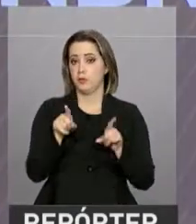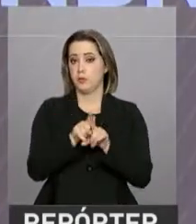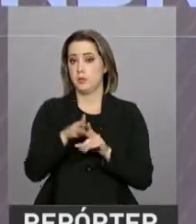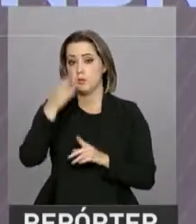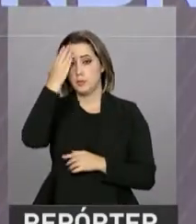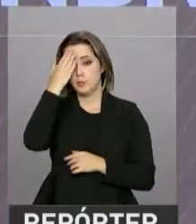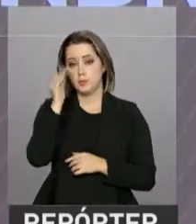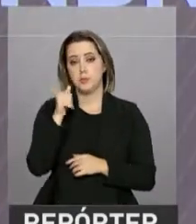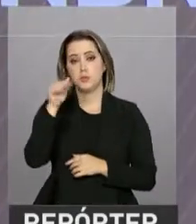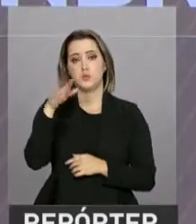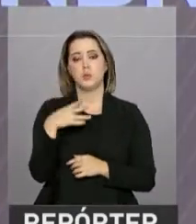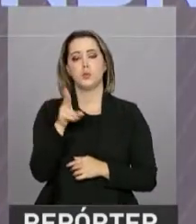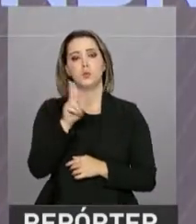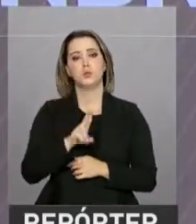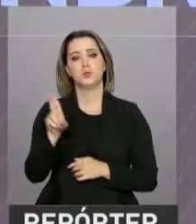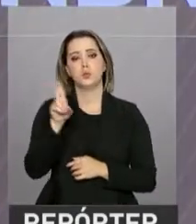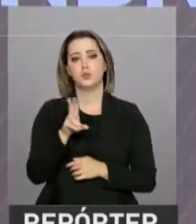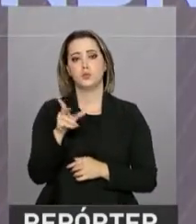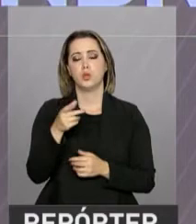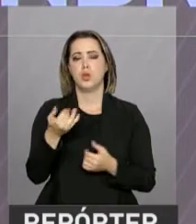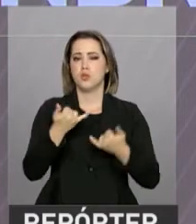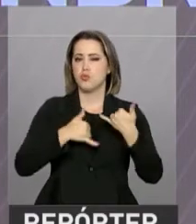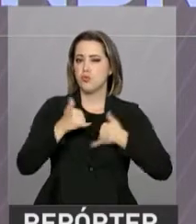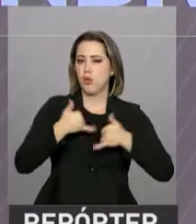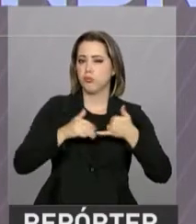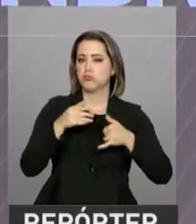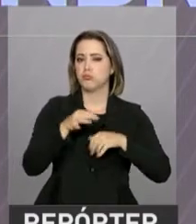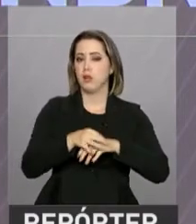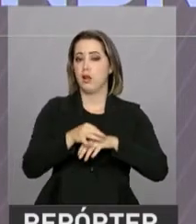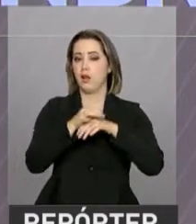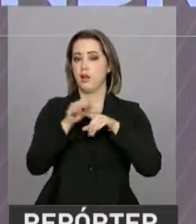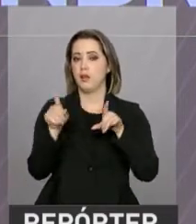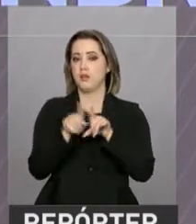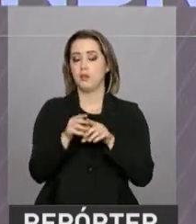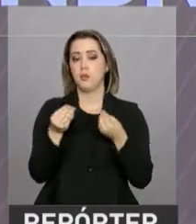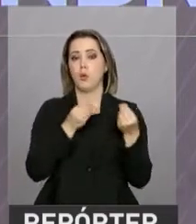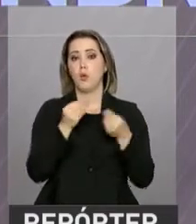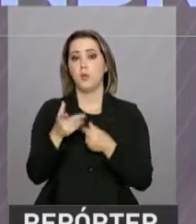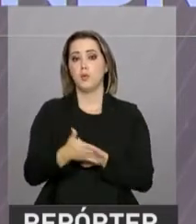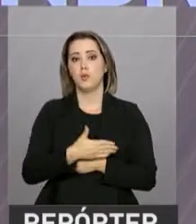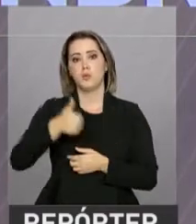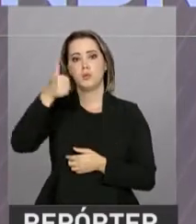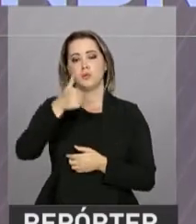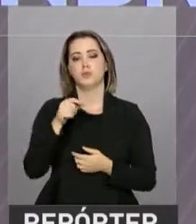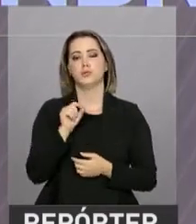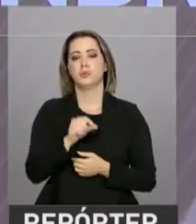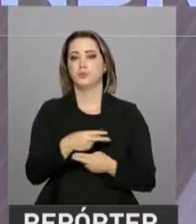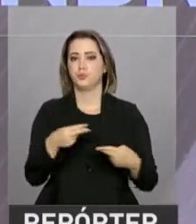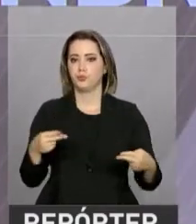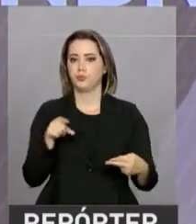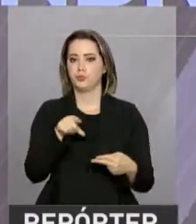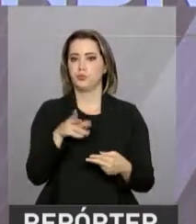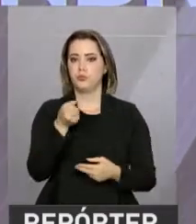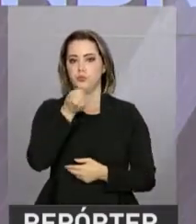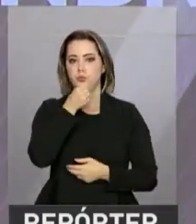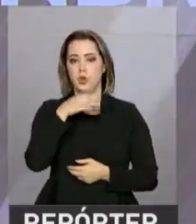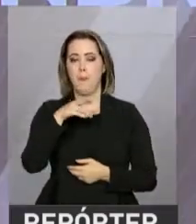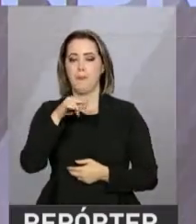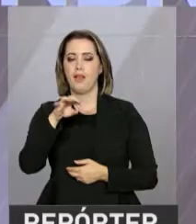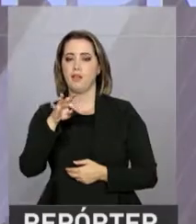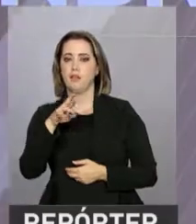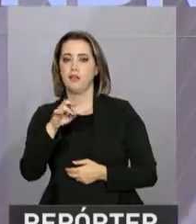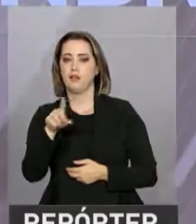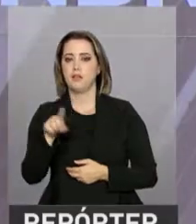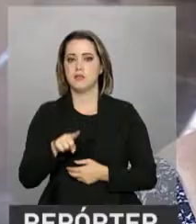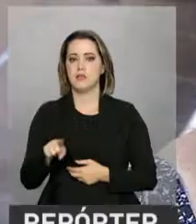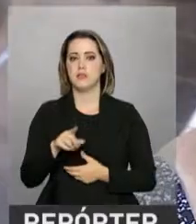alimentos para saber mais sobre o uso de aditivos na carne e também sobre como escolher o melhor produto. A reportagem é de Beatriz